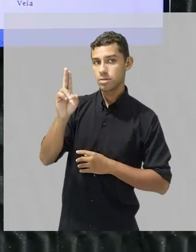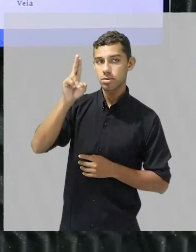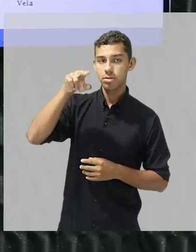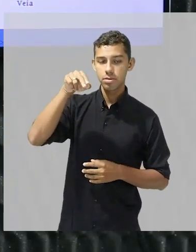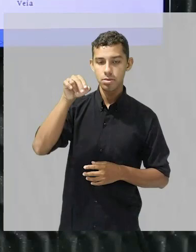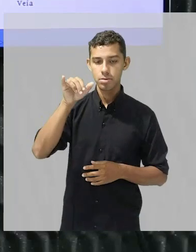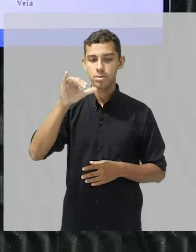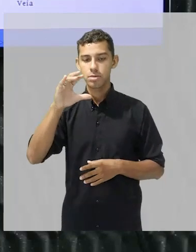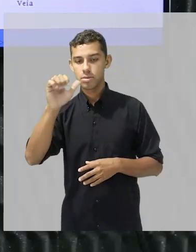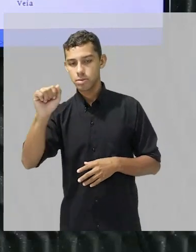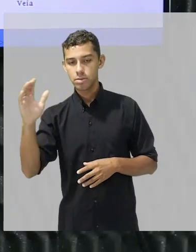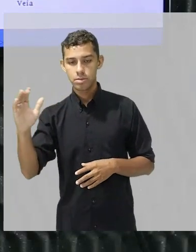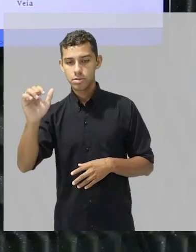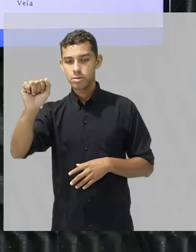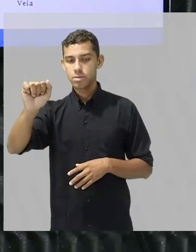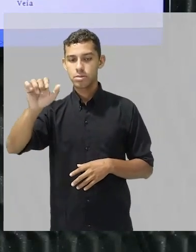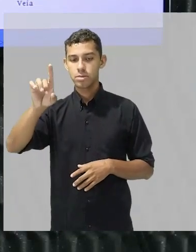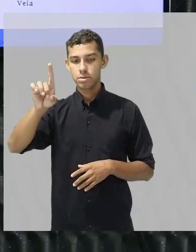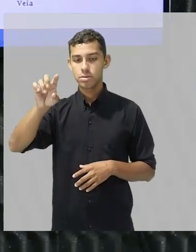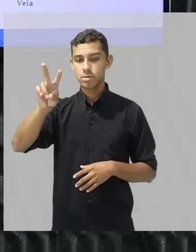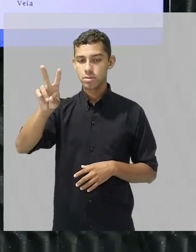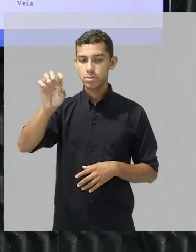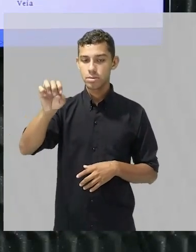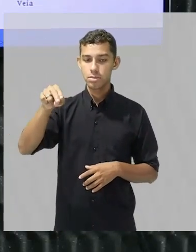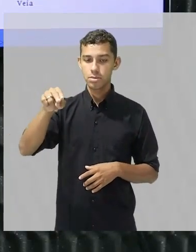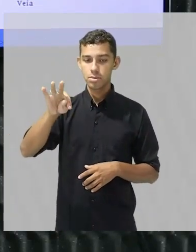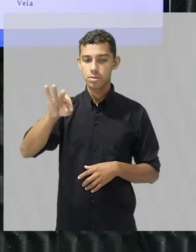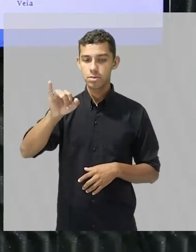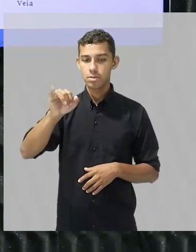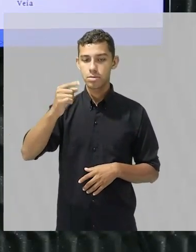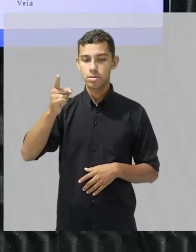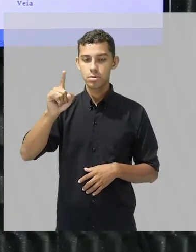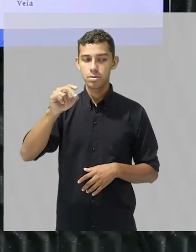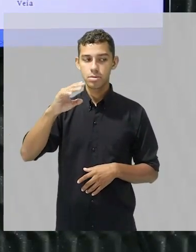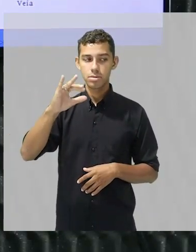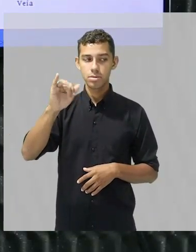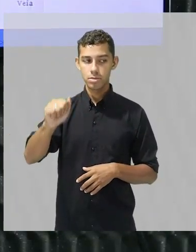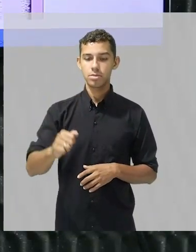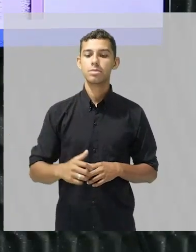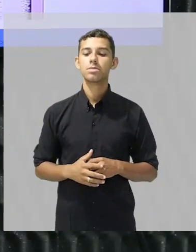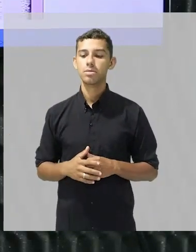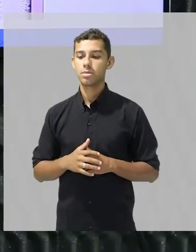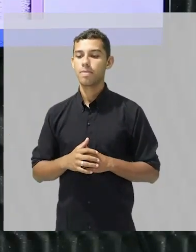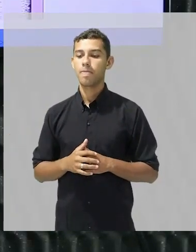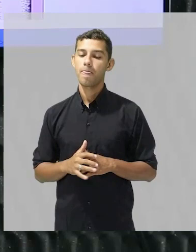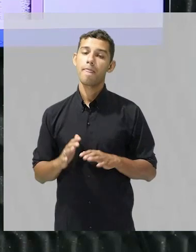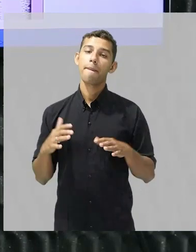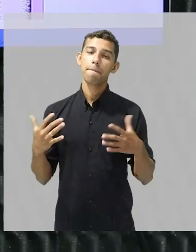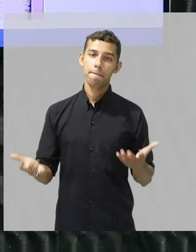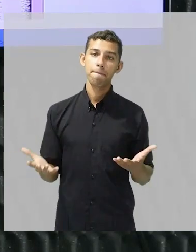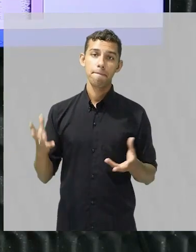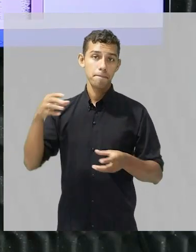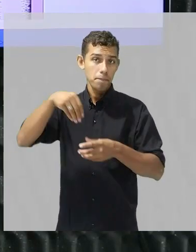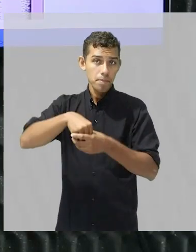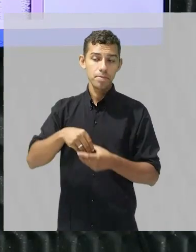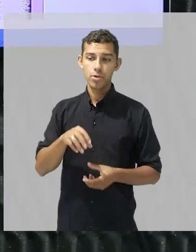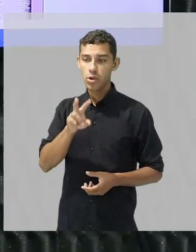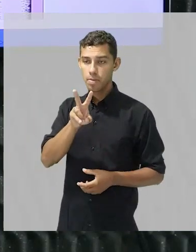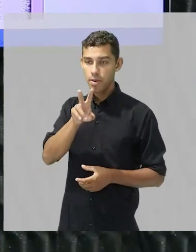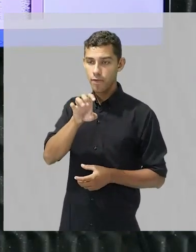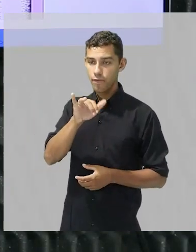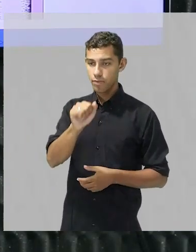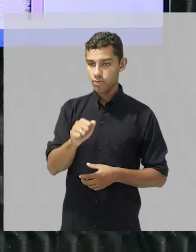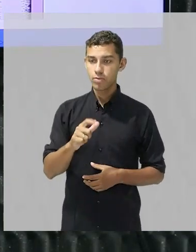vaso sanguíneo, a gente tem a túnica adventícia, tá? Então, dentro de uma